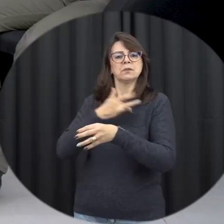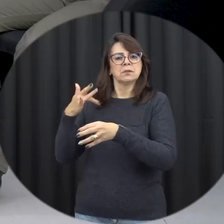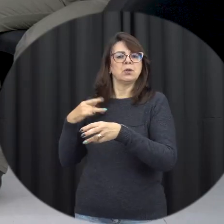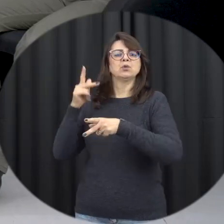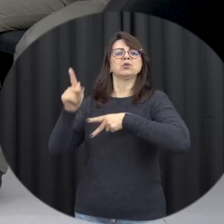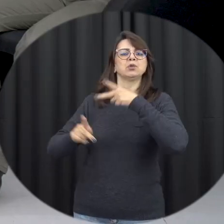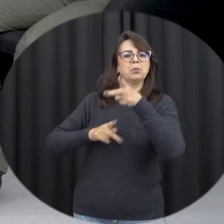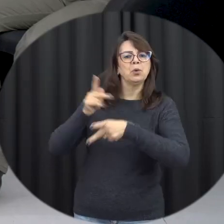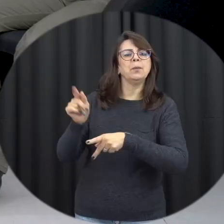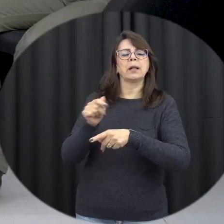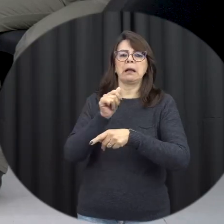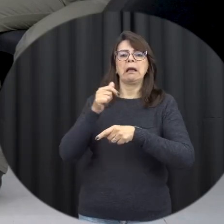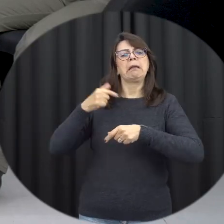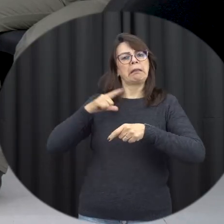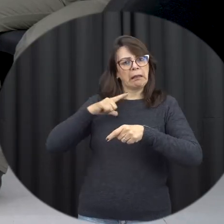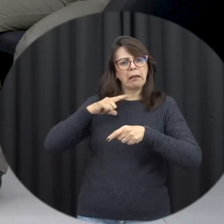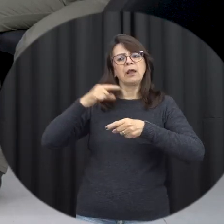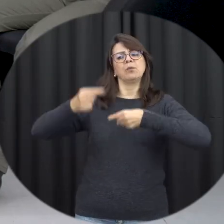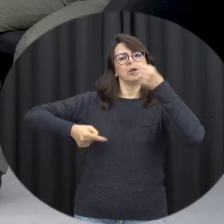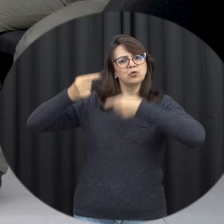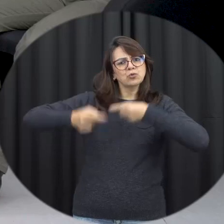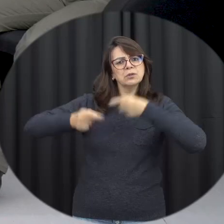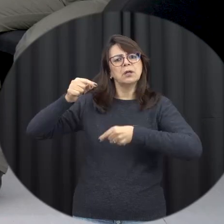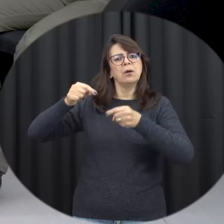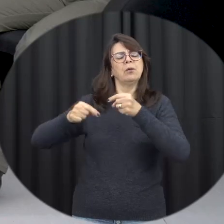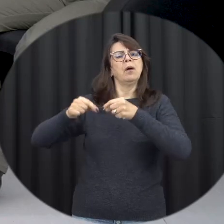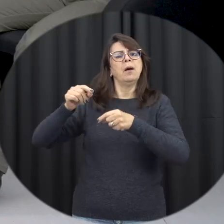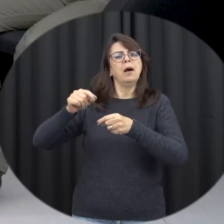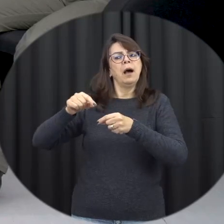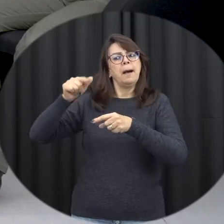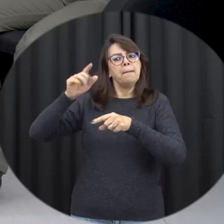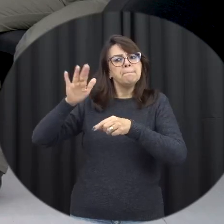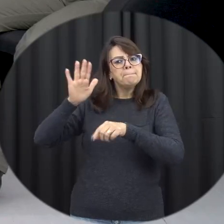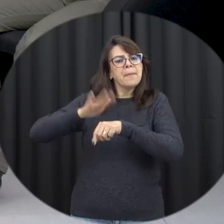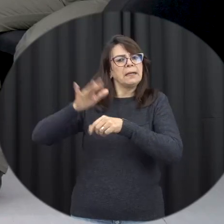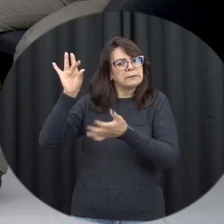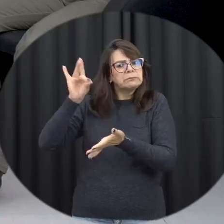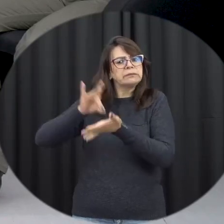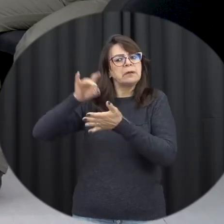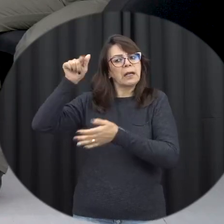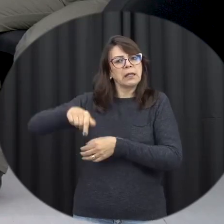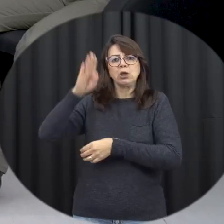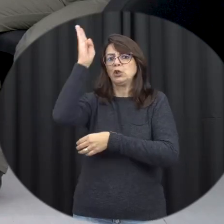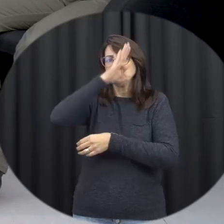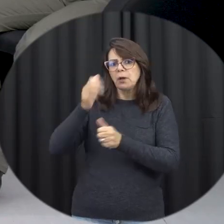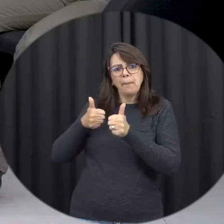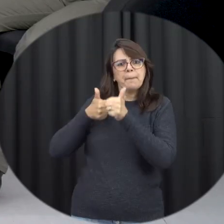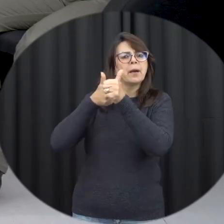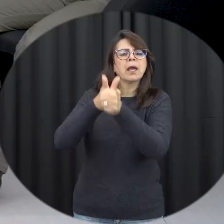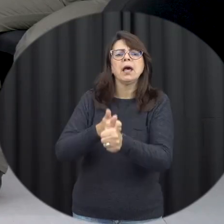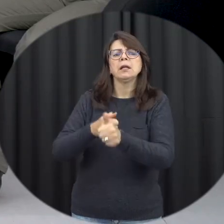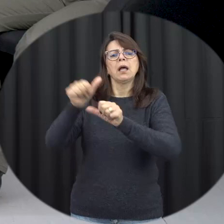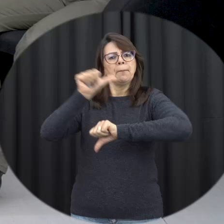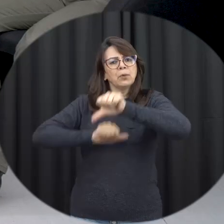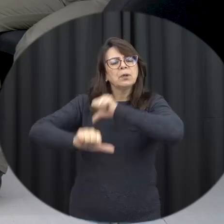saúde coletiva, saúde pública. Está com uma discussão mais originária aqui no Brasil,